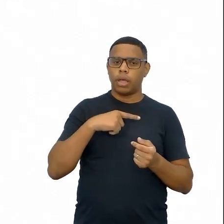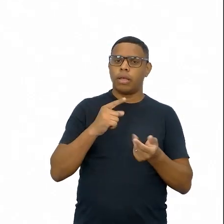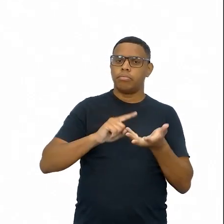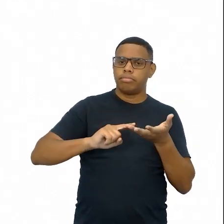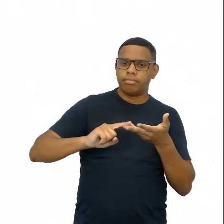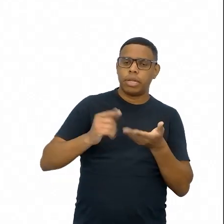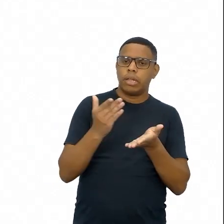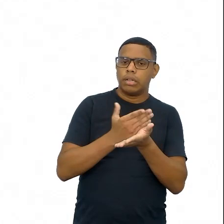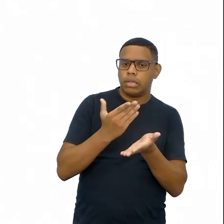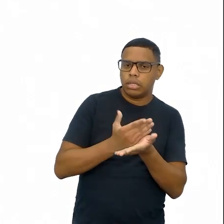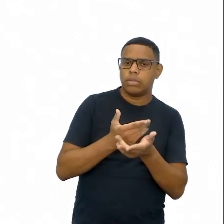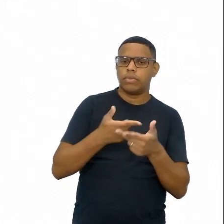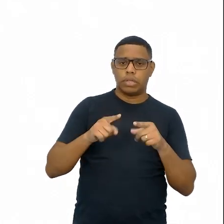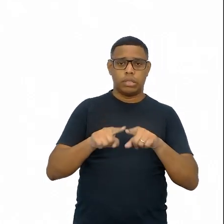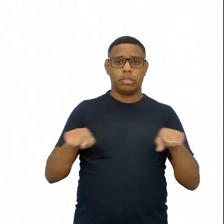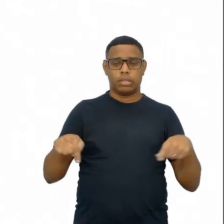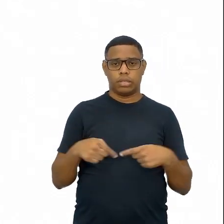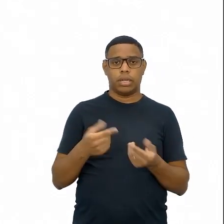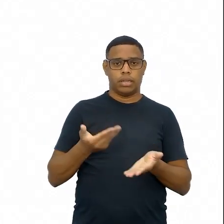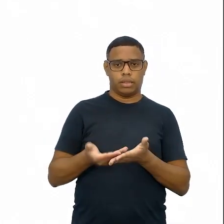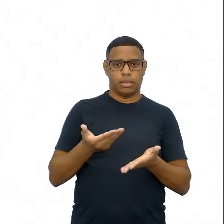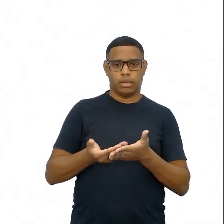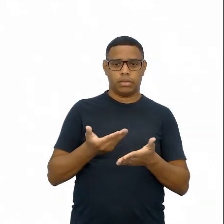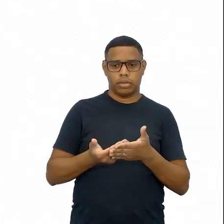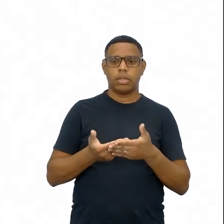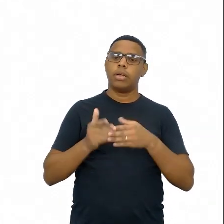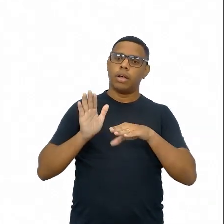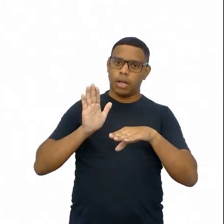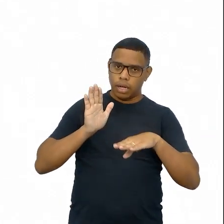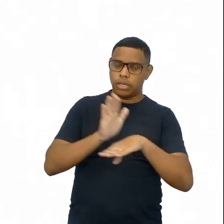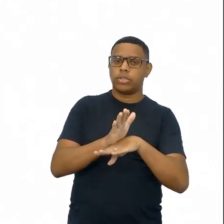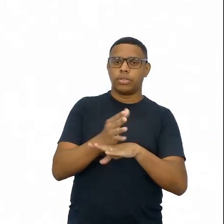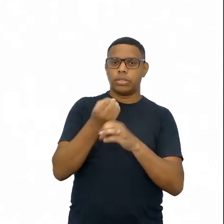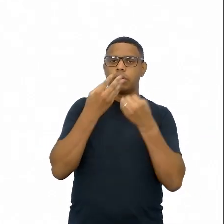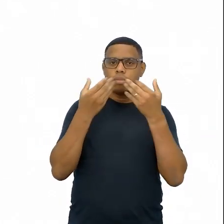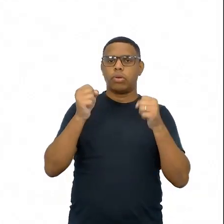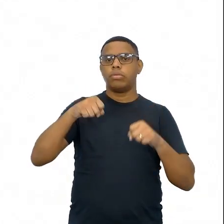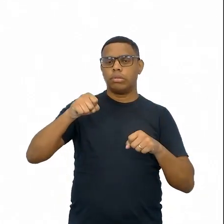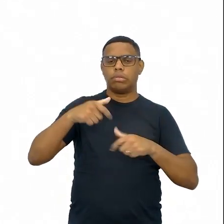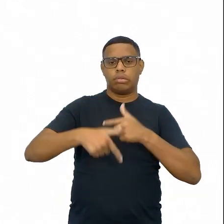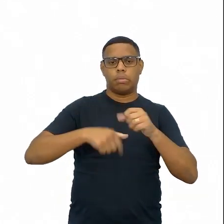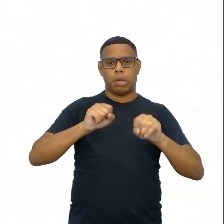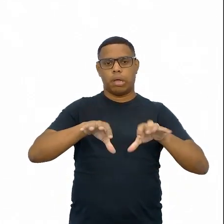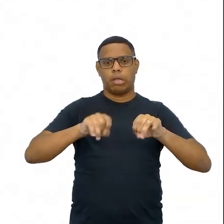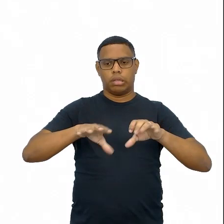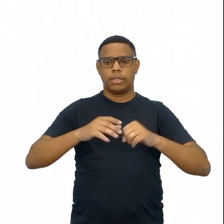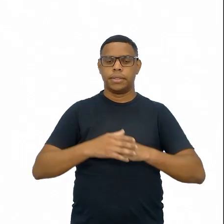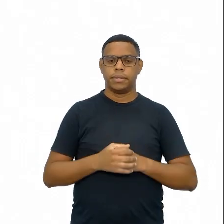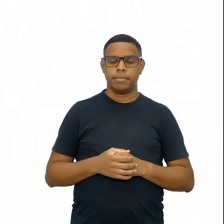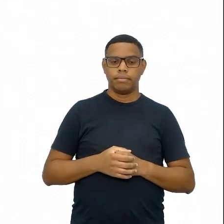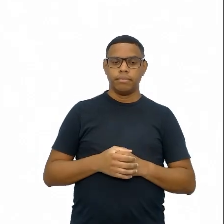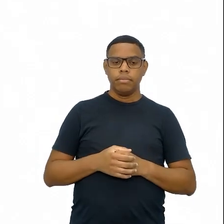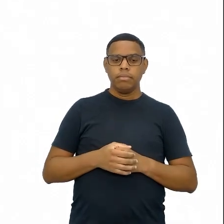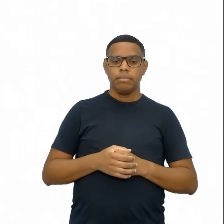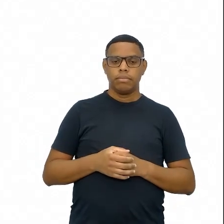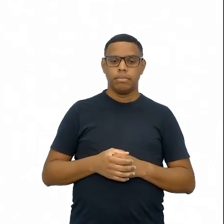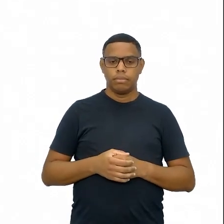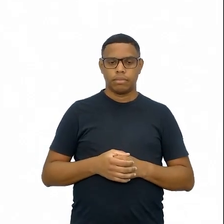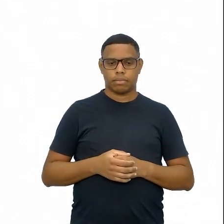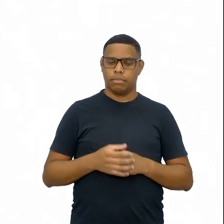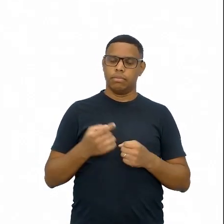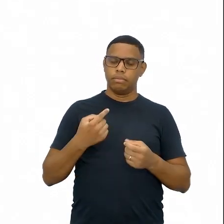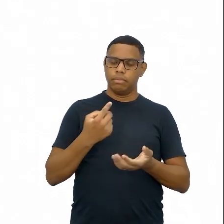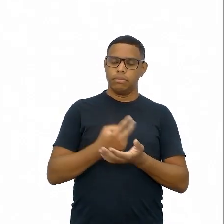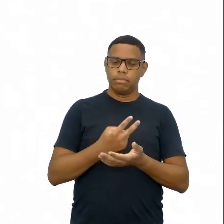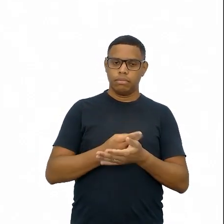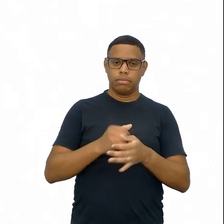aí, né, na sala de aula, né? Que ajudam bastante aí nesse trabalho. Então, estarei sempre ressaltando